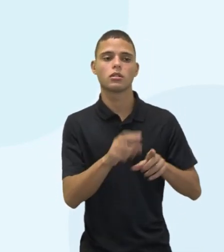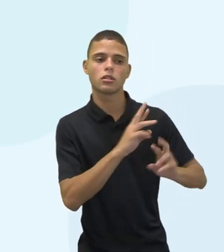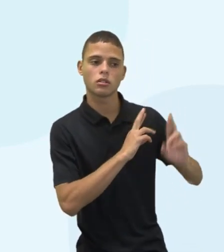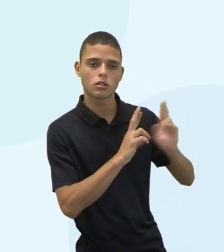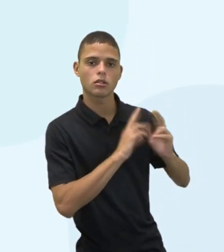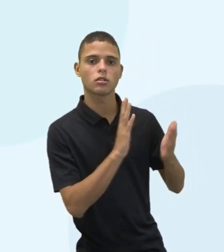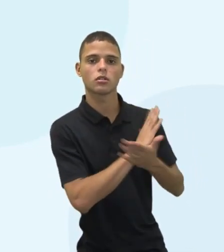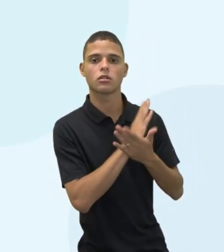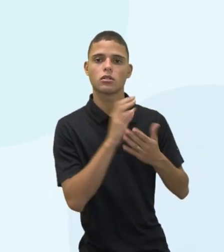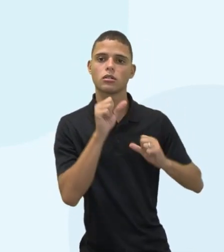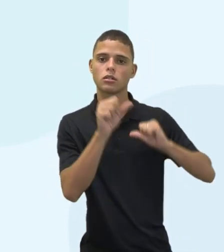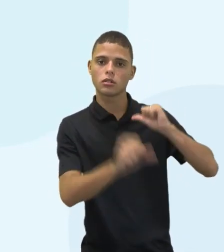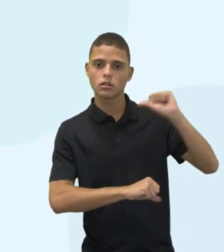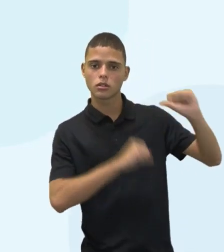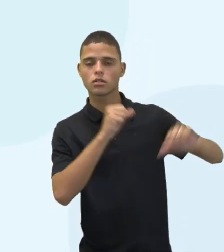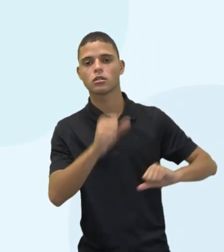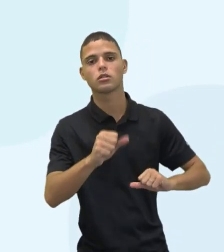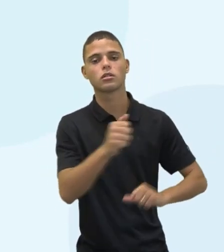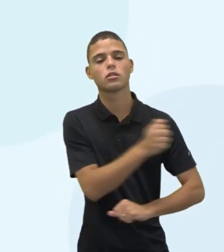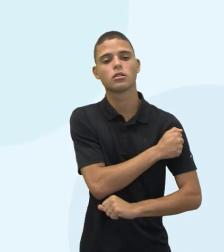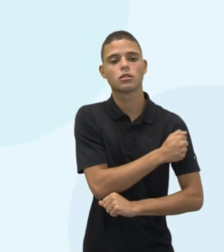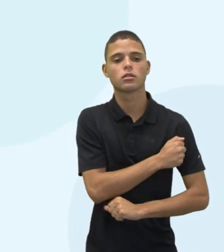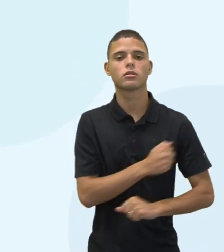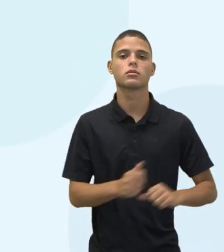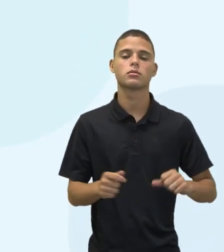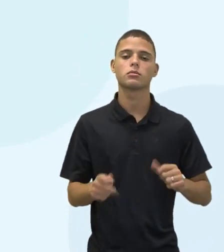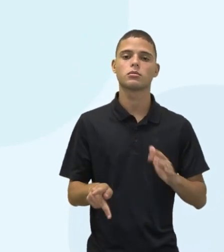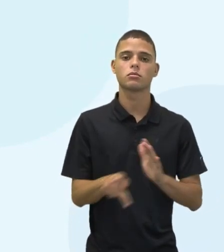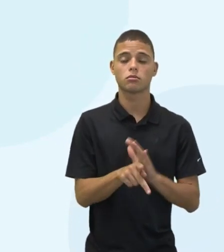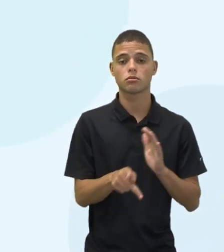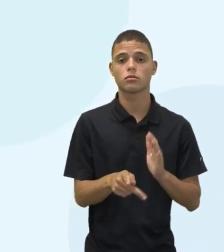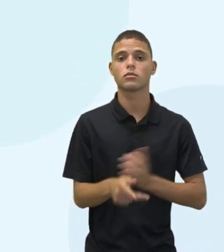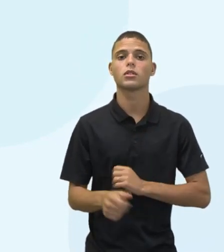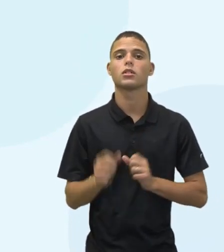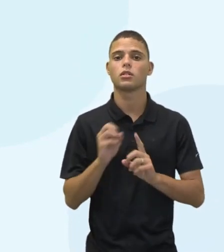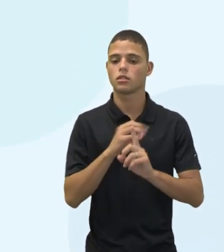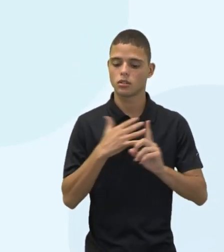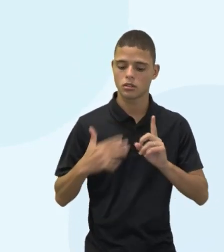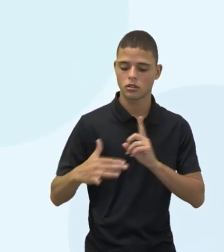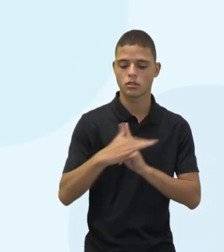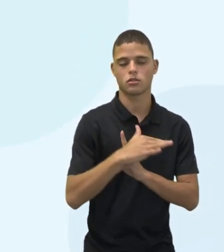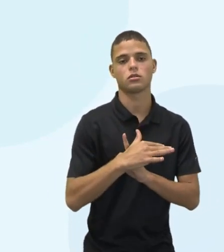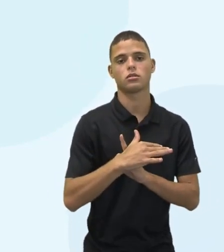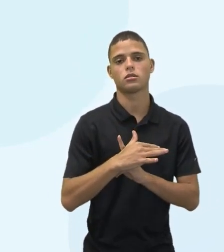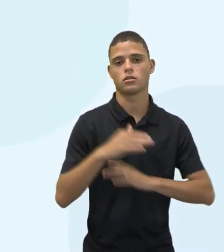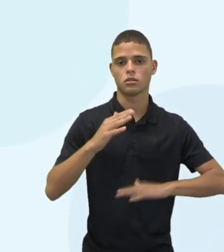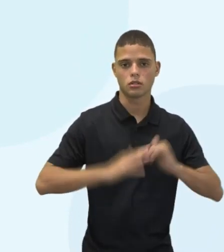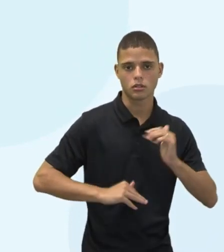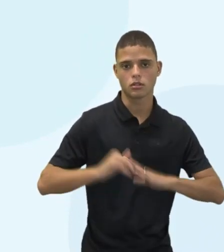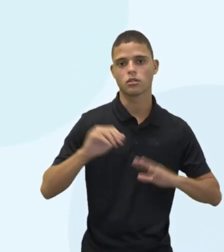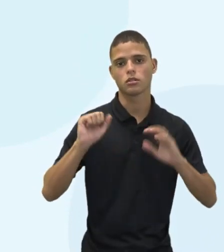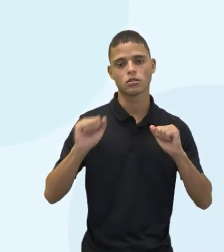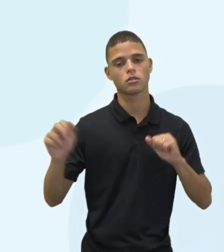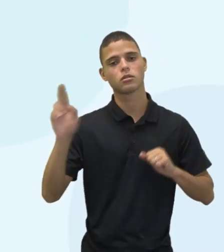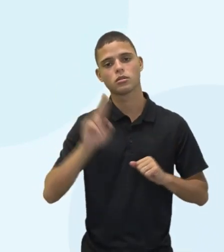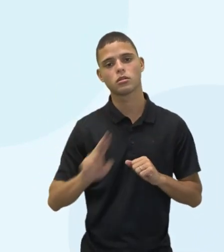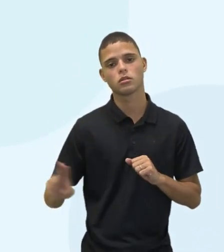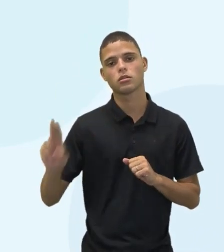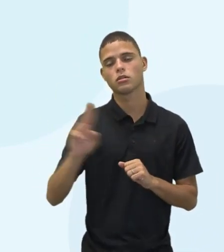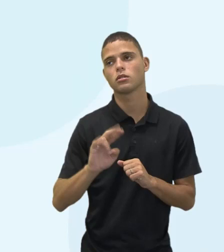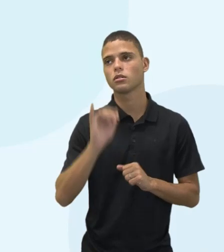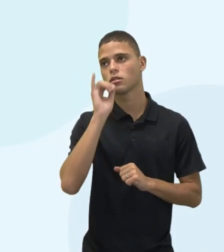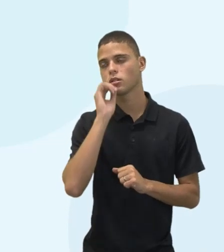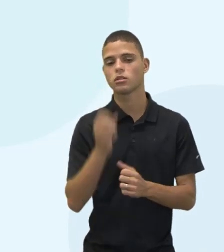transformações que o estudante poderá promover na sociedade, esta habilidade poderá ser utilizada em contexto de construções, por